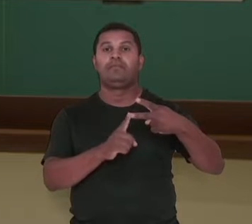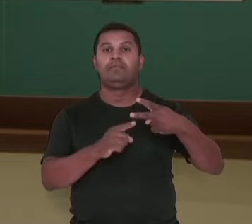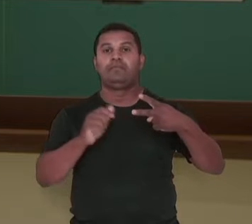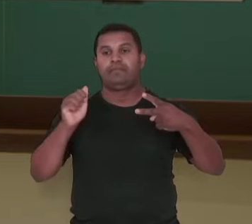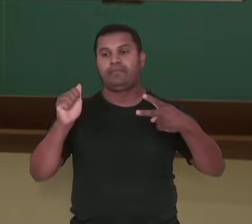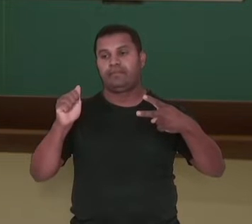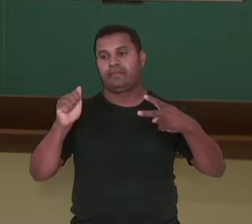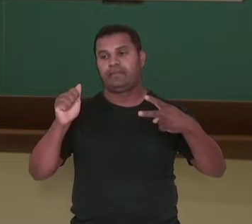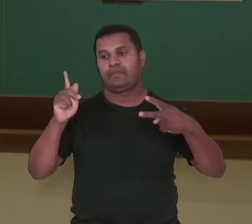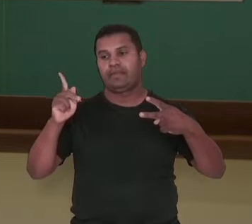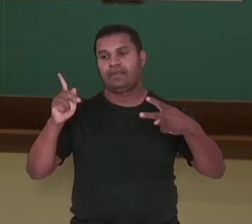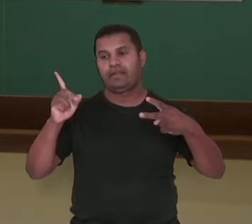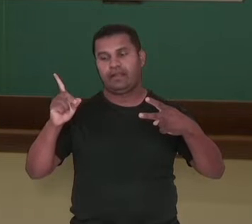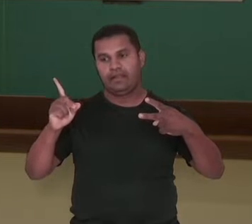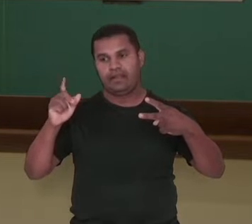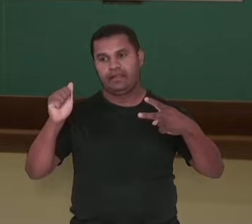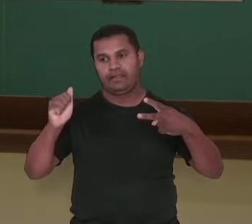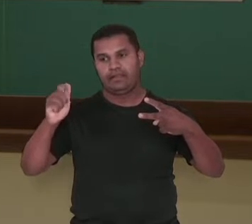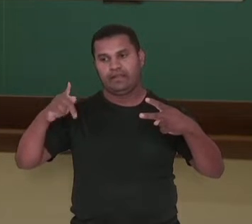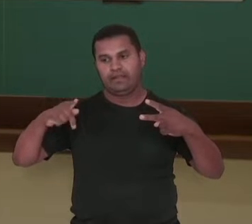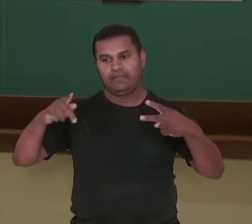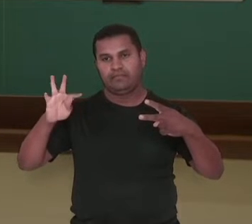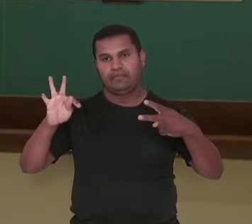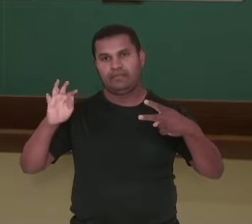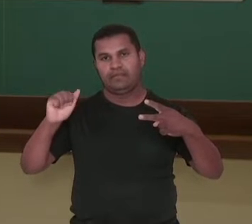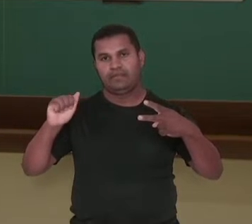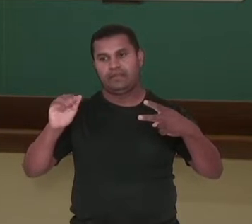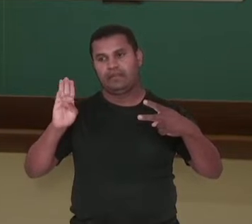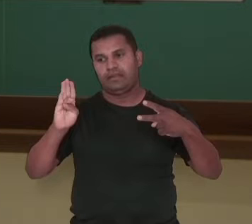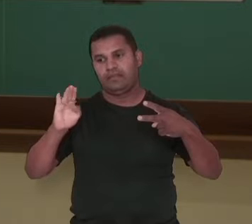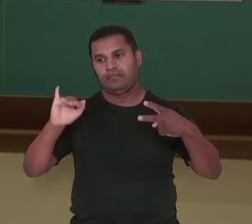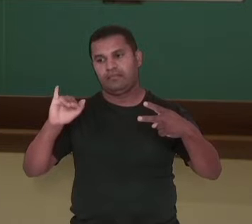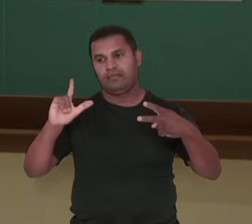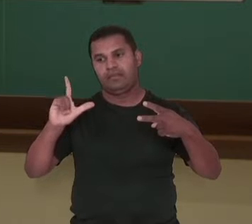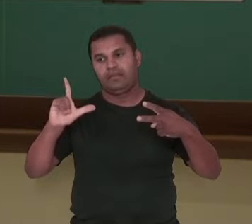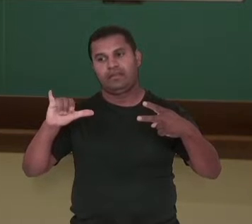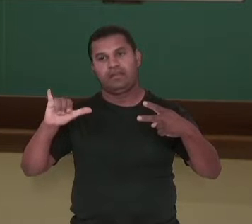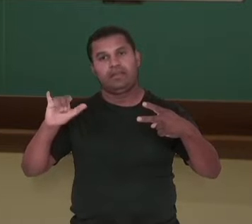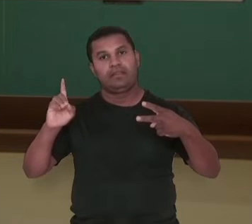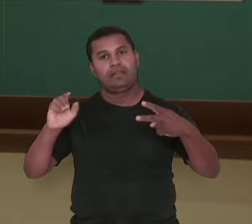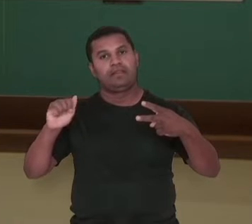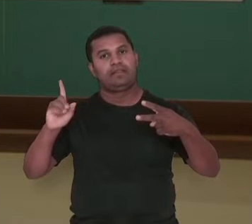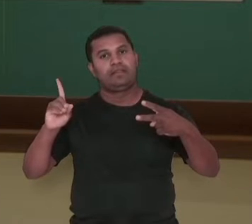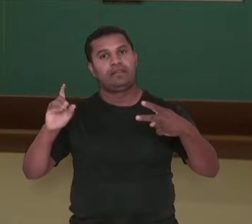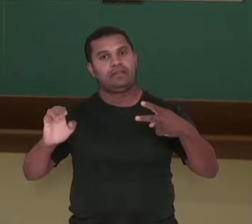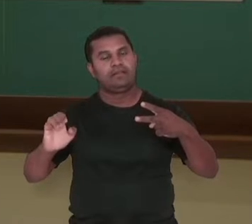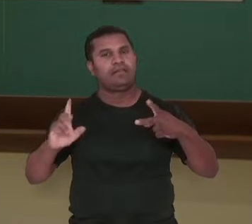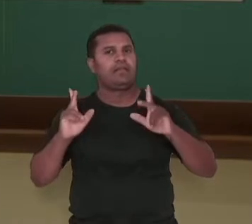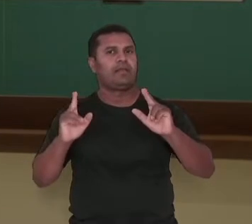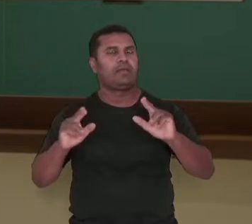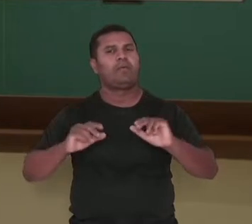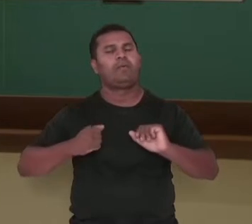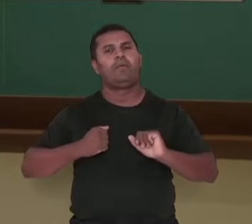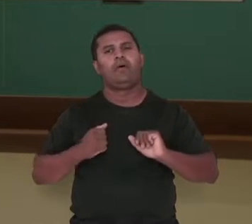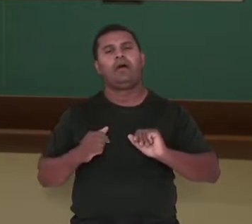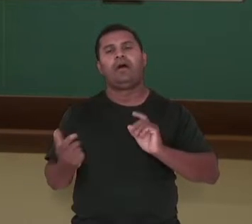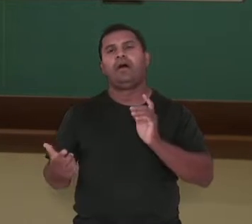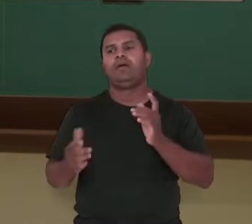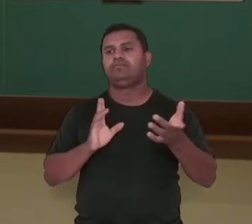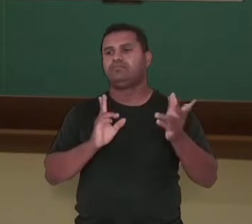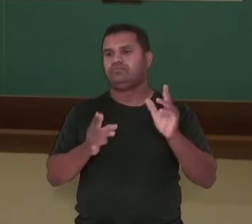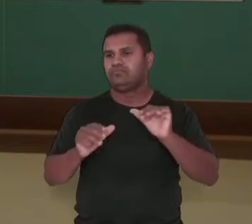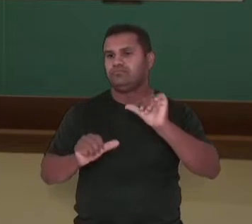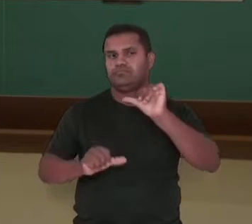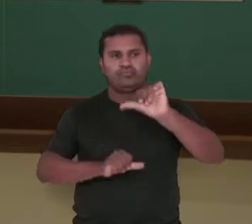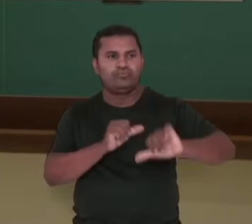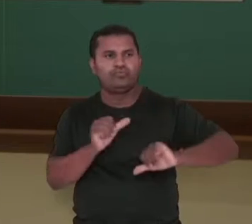profissional. Então, proatividade é um conceito que já perpassou pelas nossas aulas, por exemplo, sobre liderança, né? E